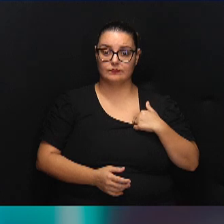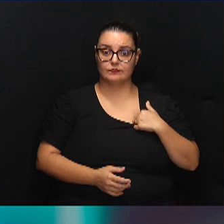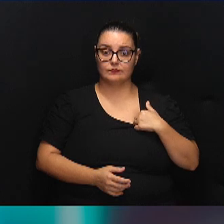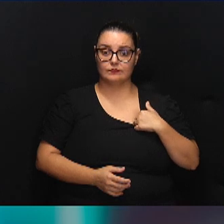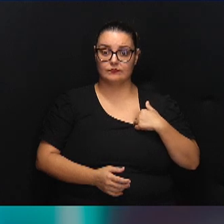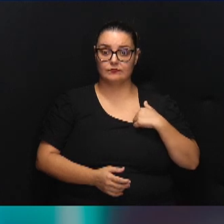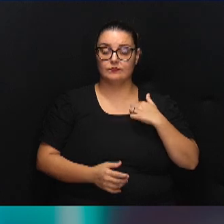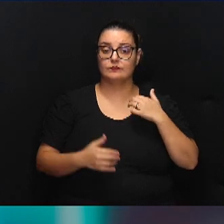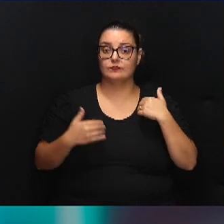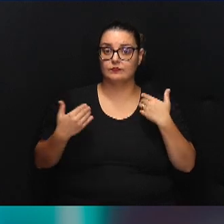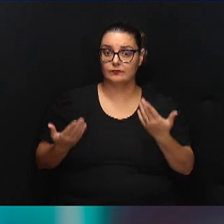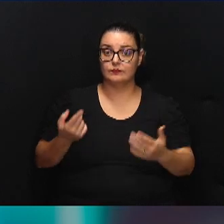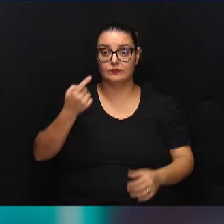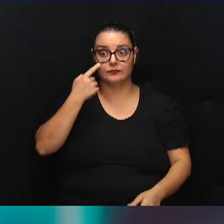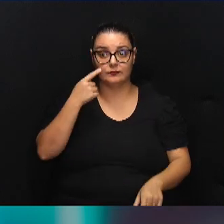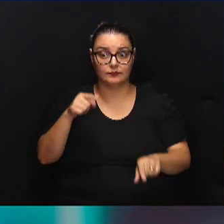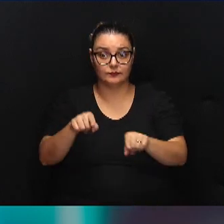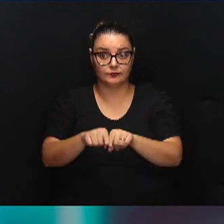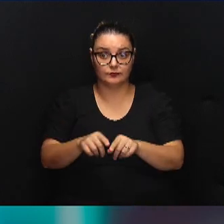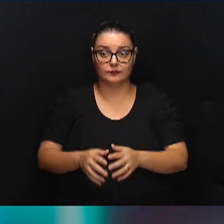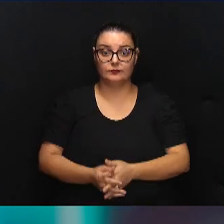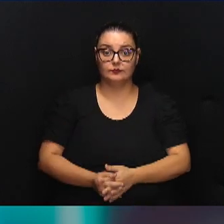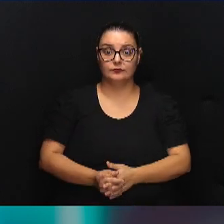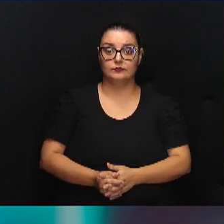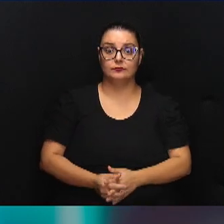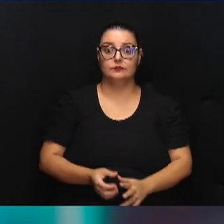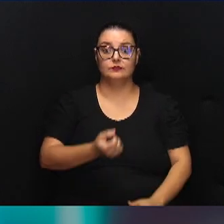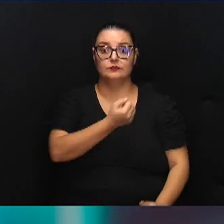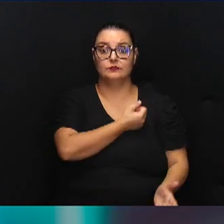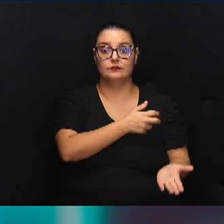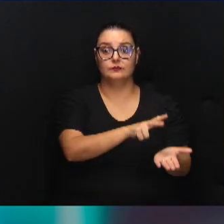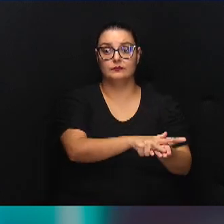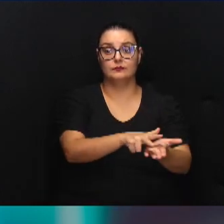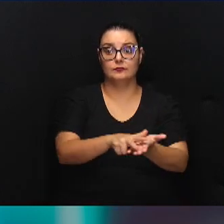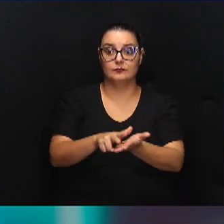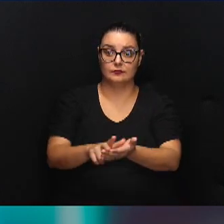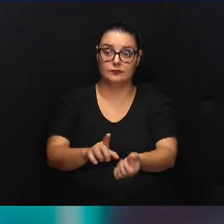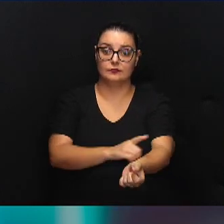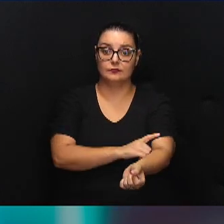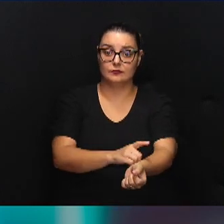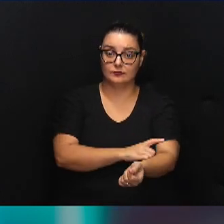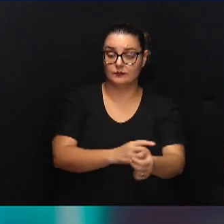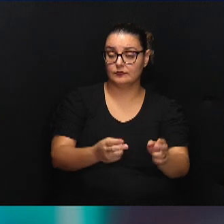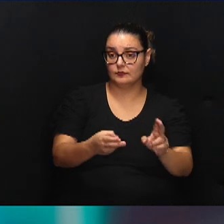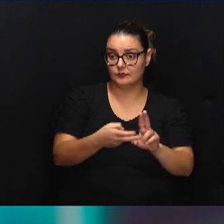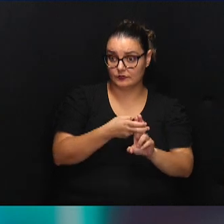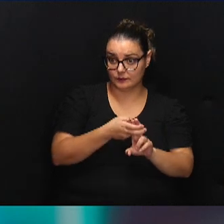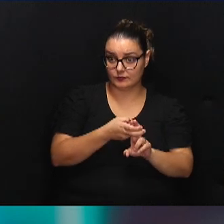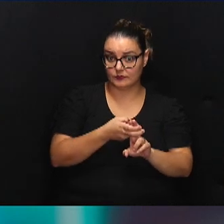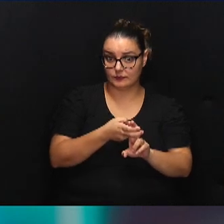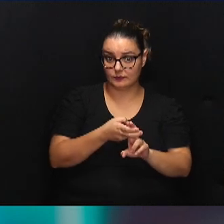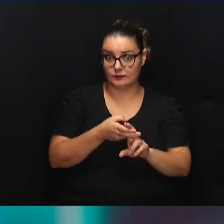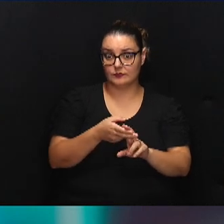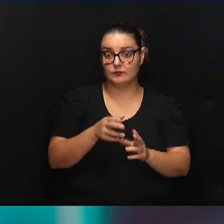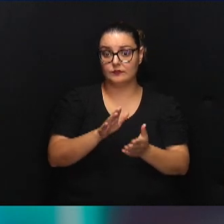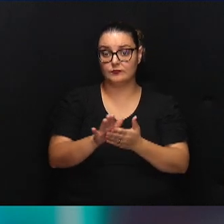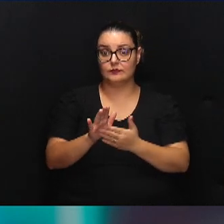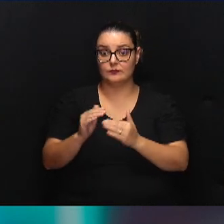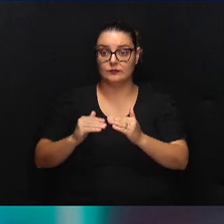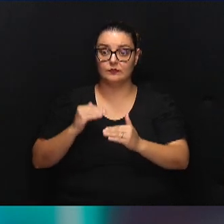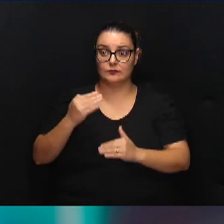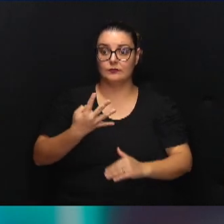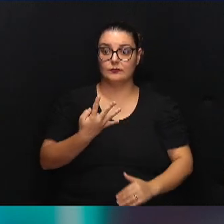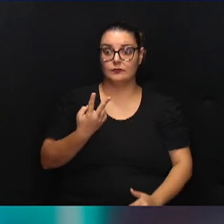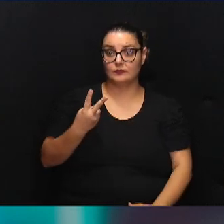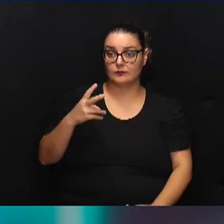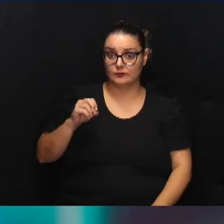E aí a gente vê também os números de internações por diabetes no SUS. O custo estimado é superior a